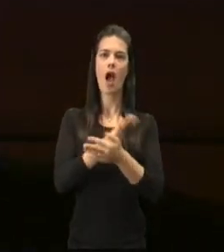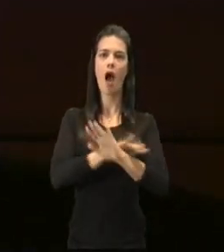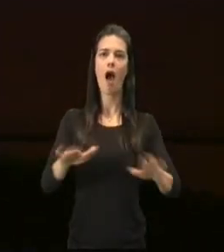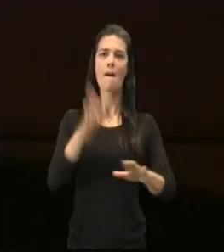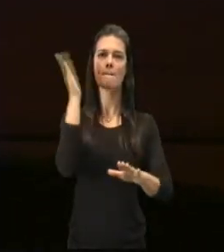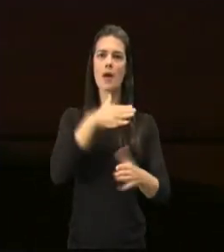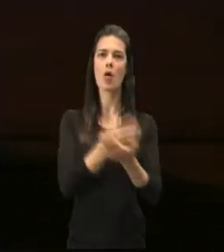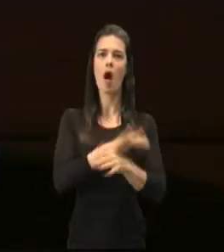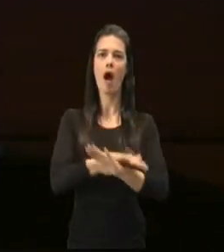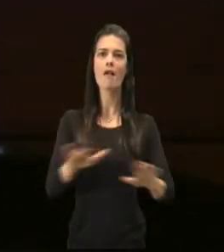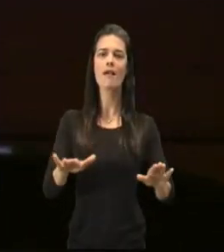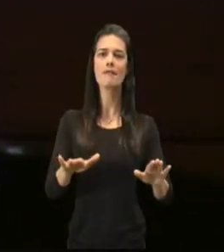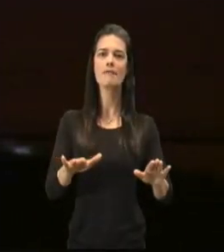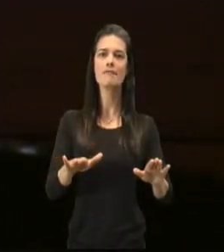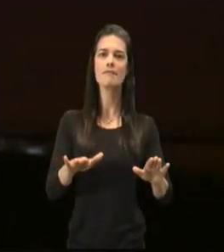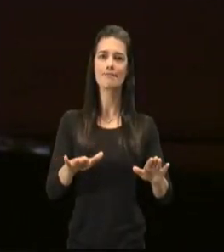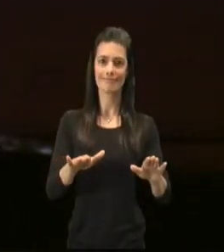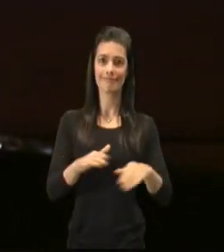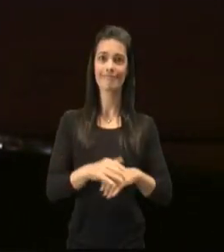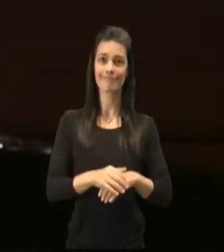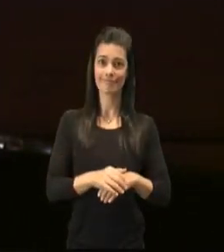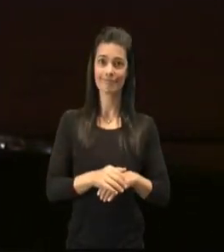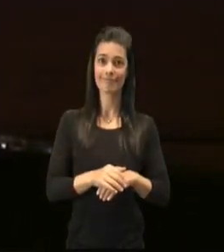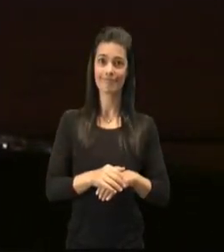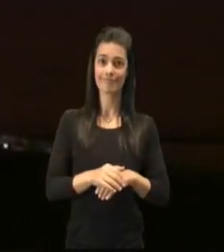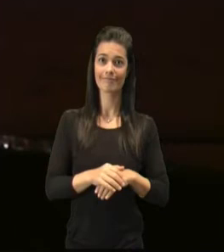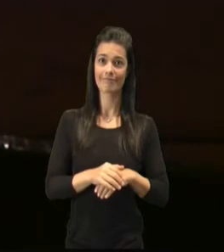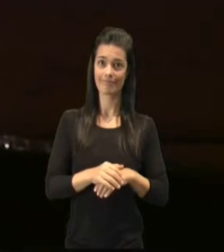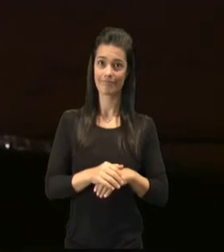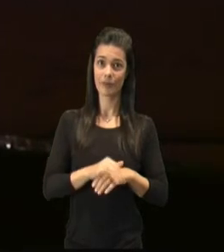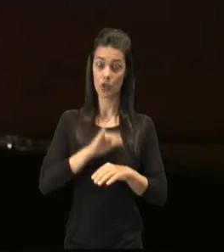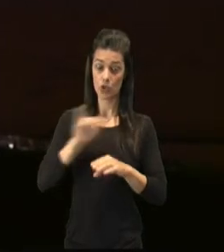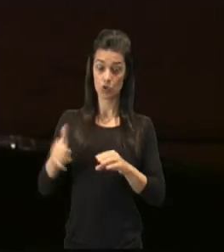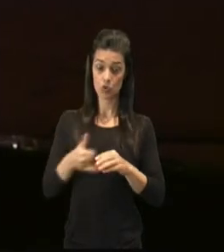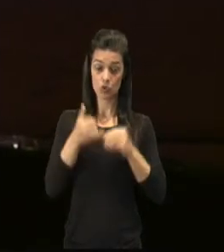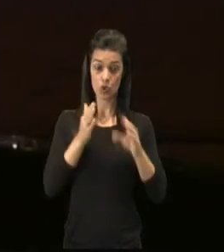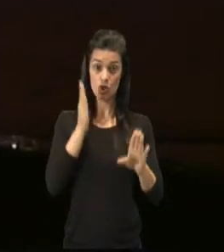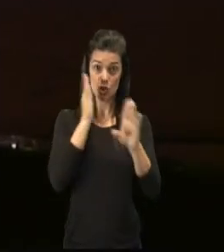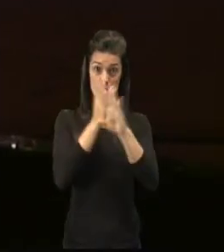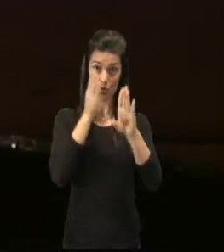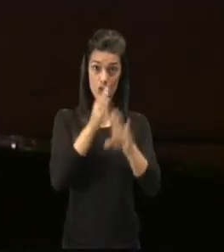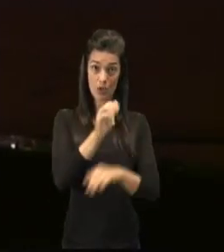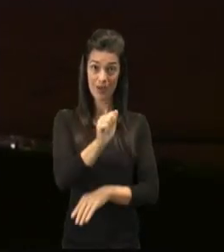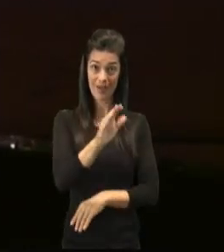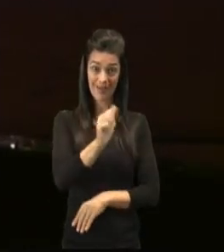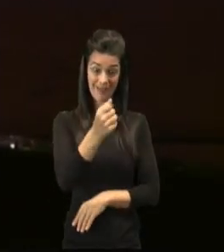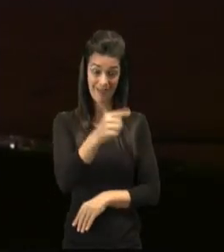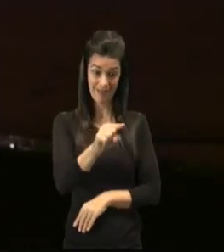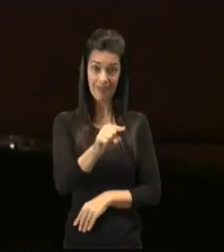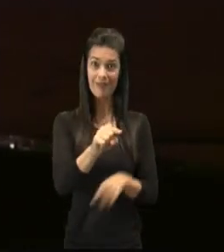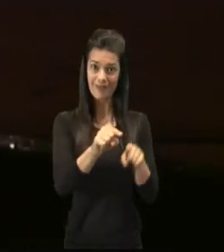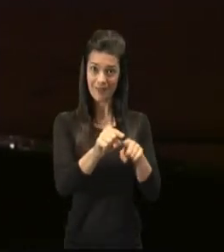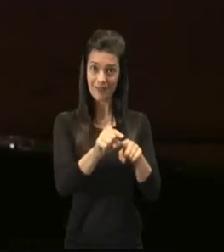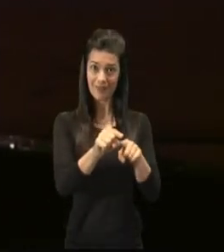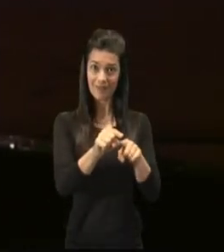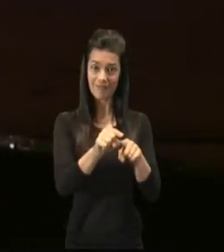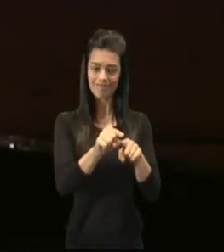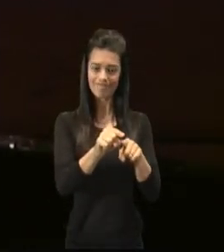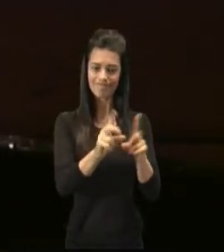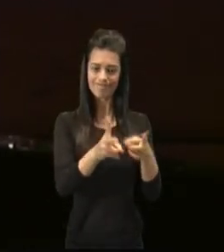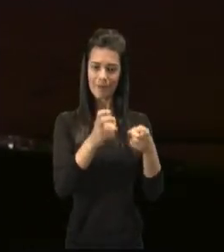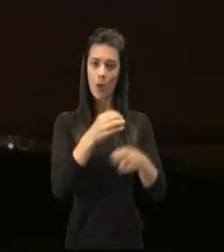Josué toma conhecimento e vem sobre eles e mostra o pecado, e mostra o